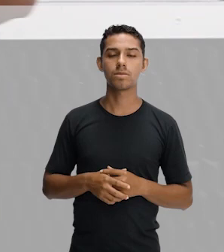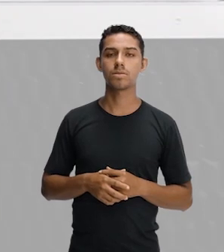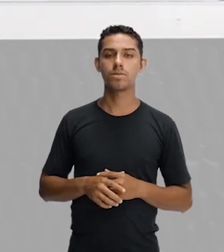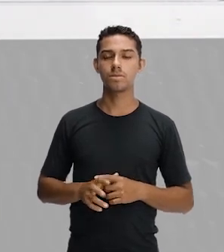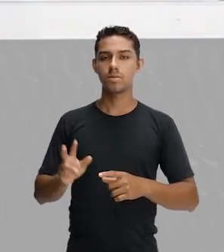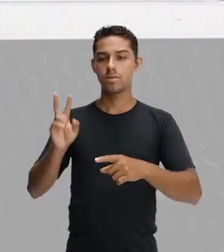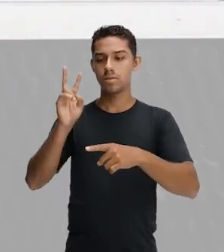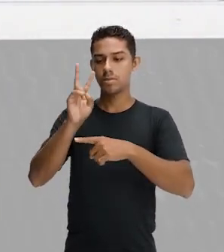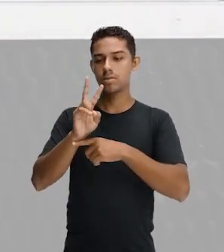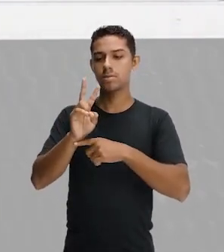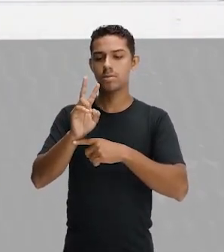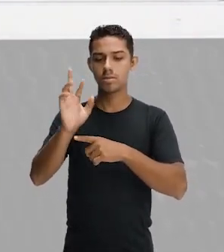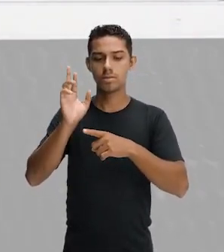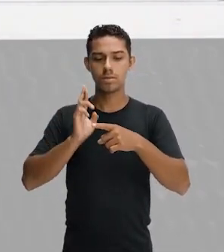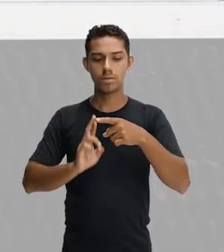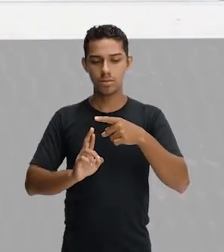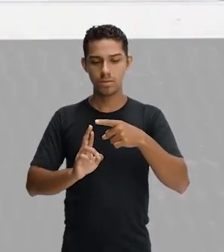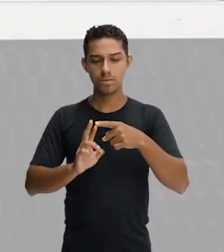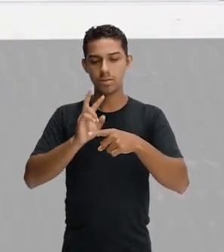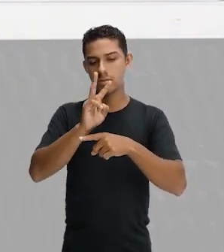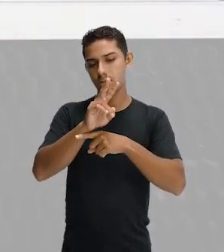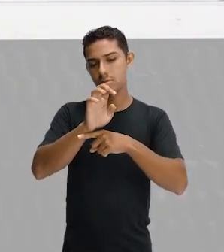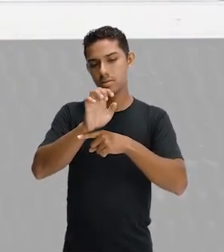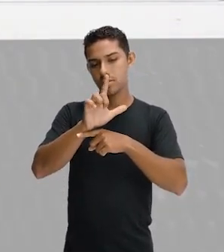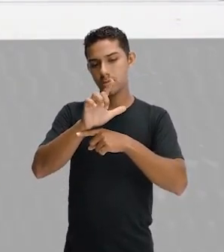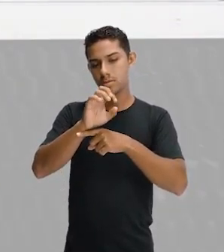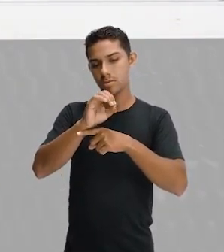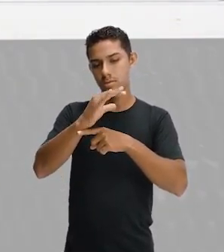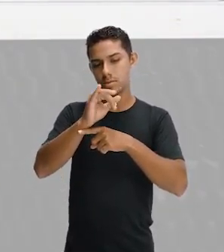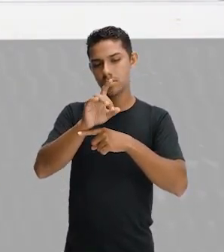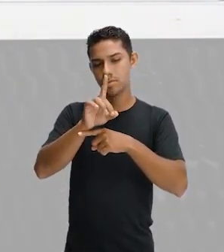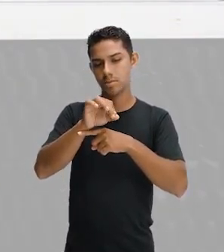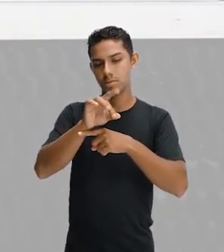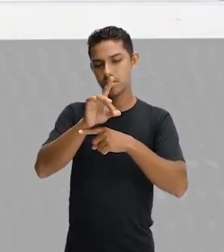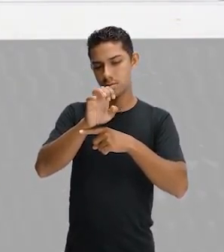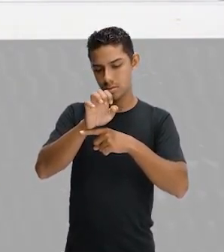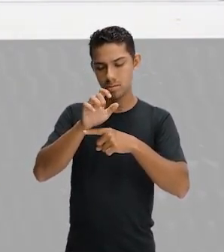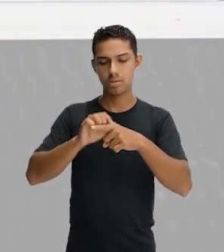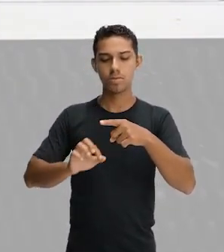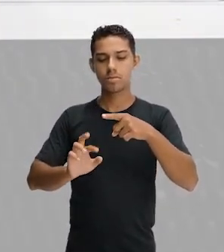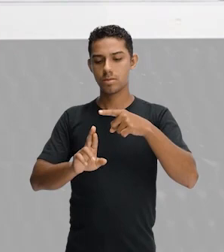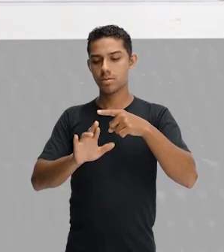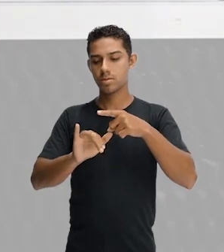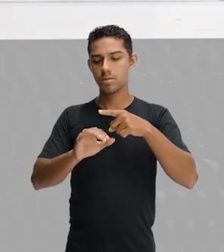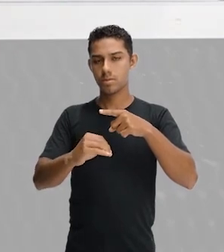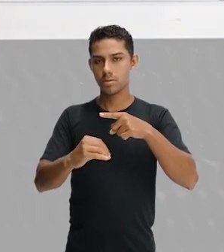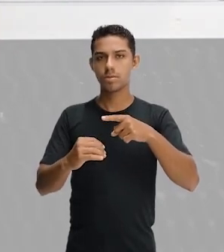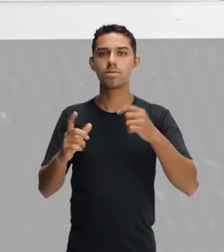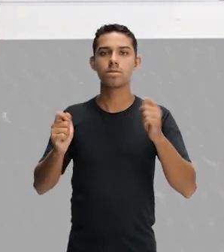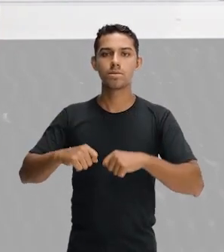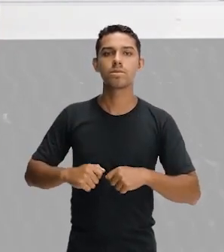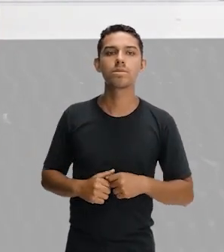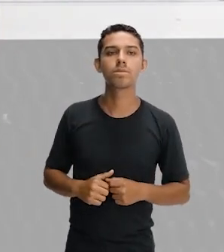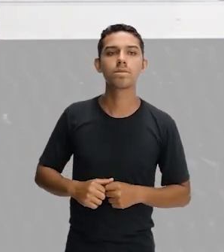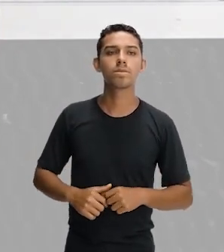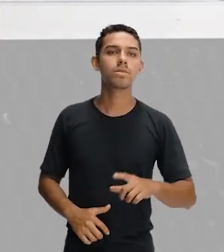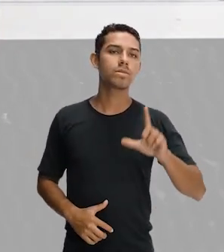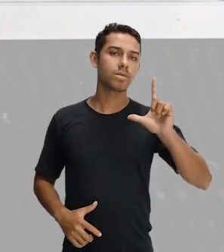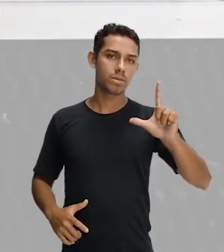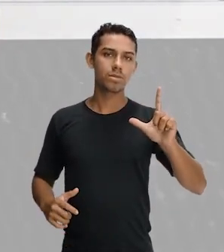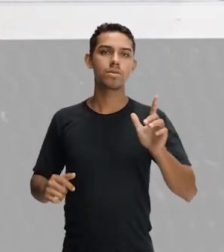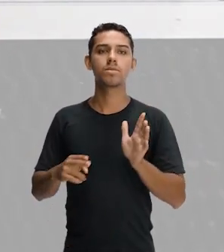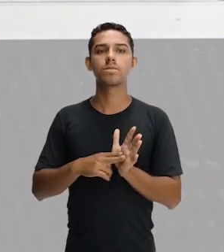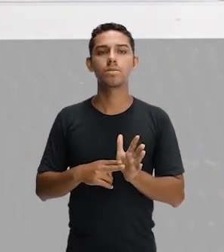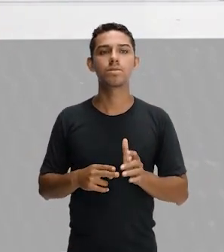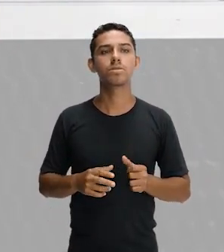Ok? Então, velocidade angular é velocidade linear dividido pelo raio. Certo? Então, L vai ser o quê? Vamos lá.